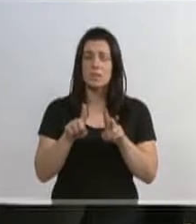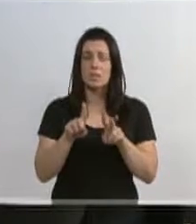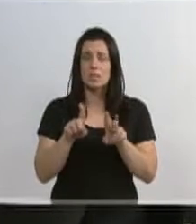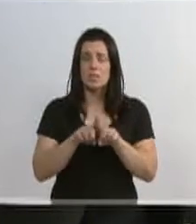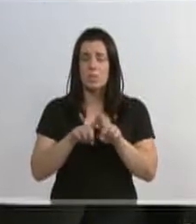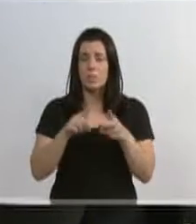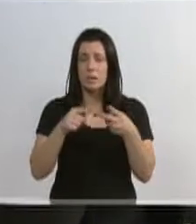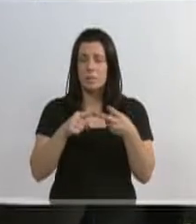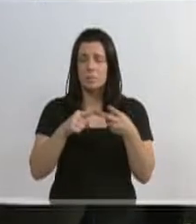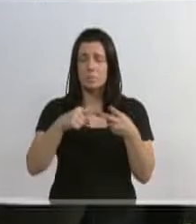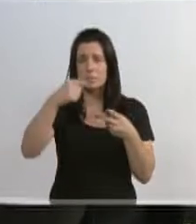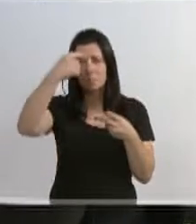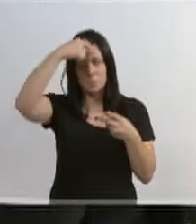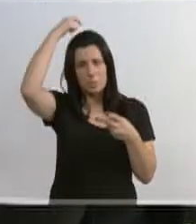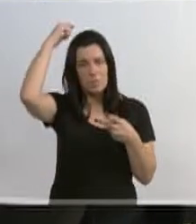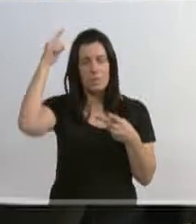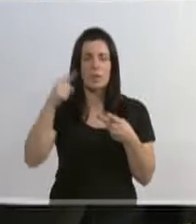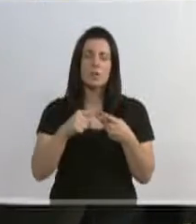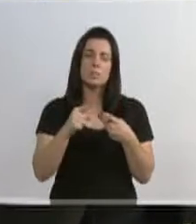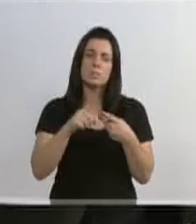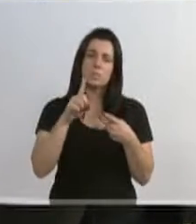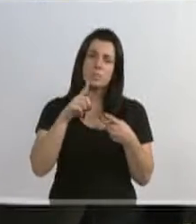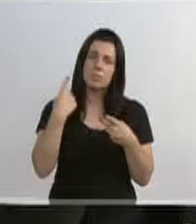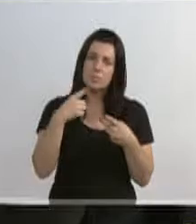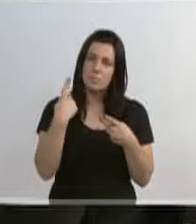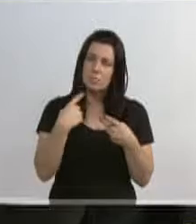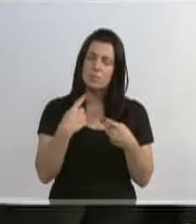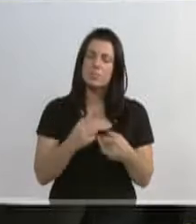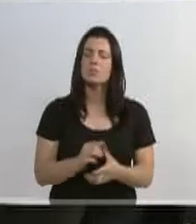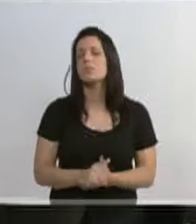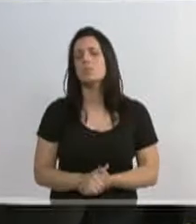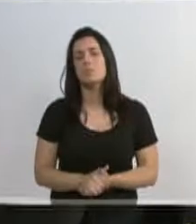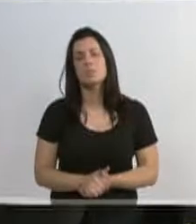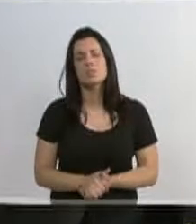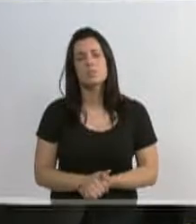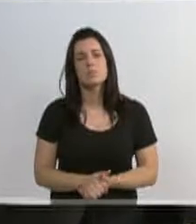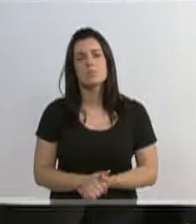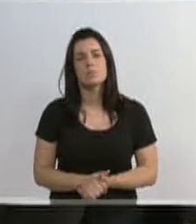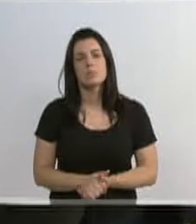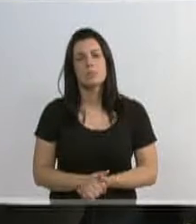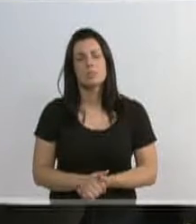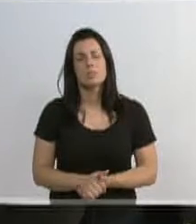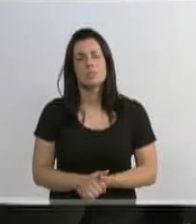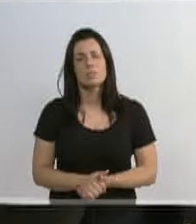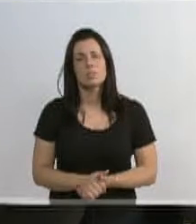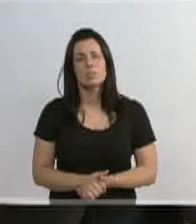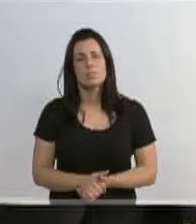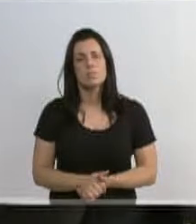Vereador Marcelo Lanzarin. Prefeito de